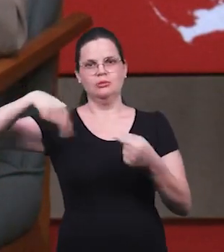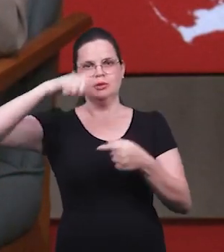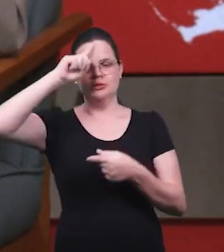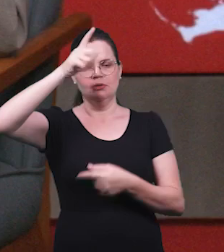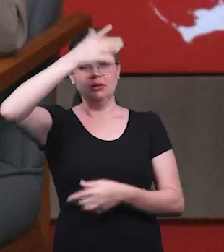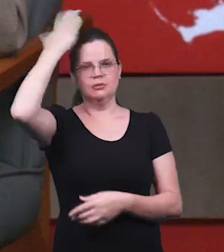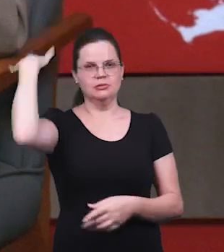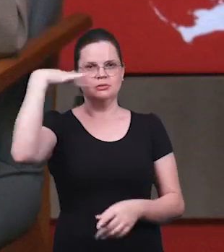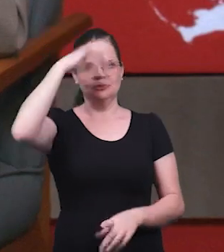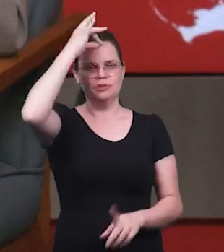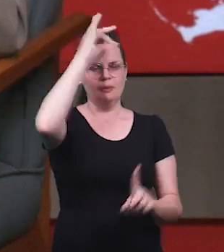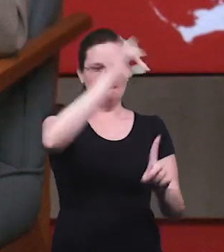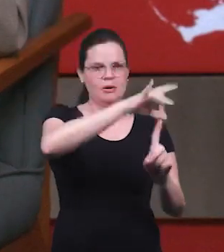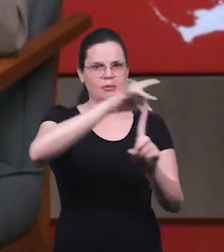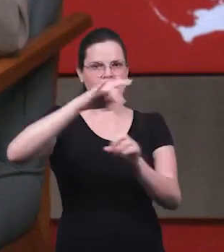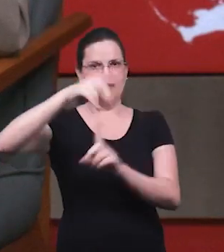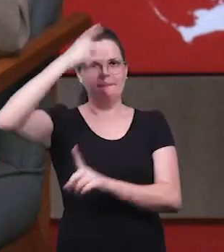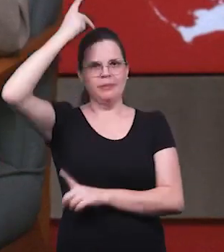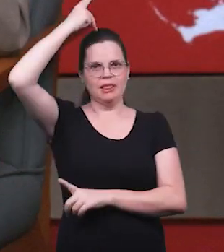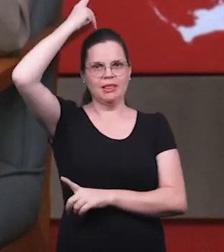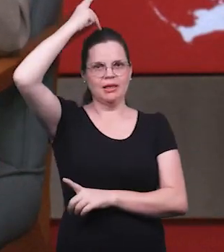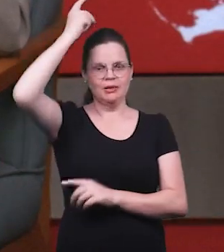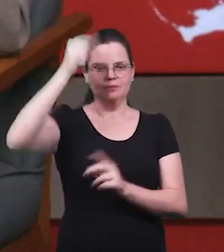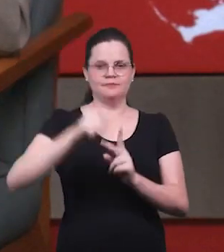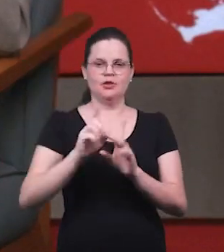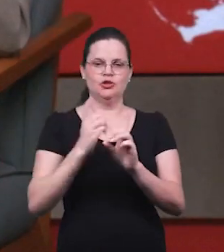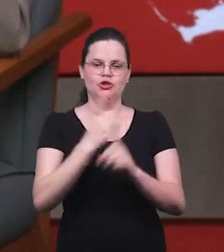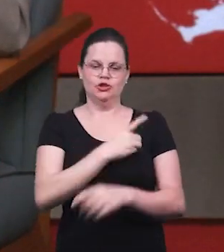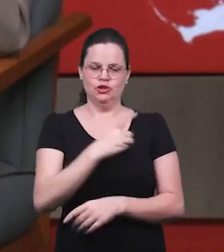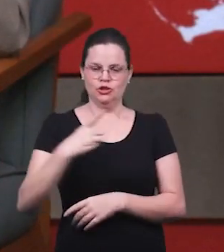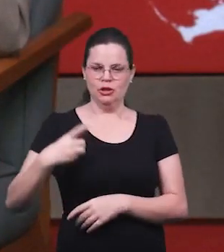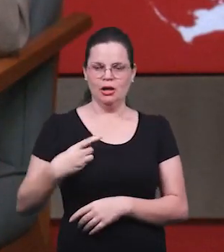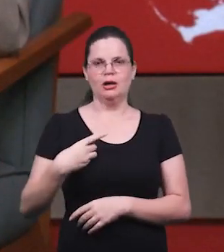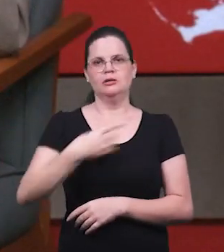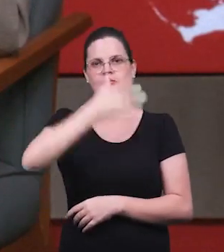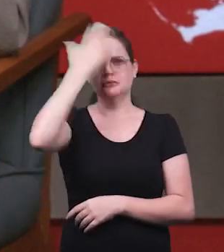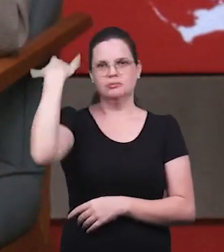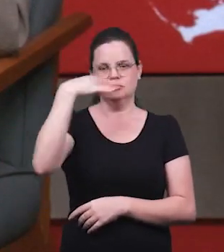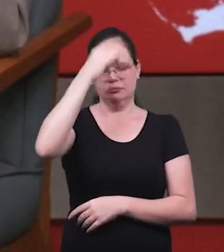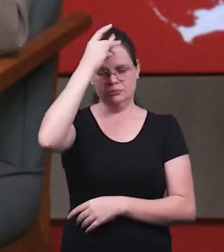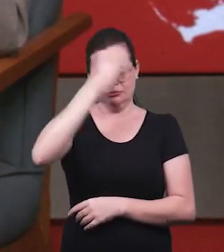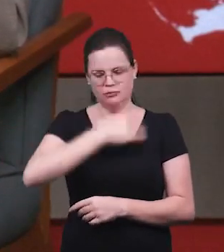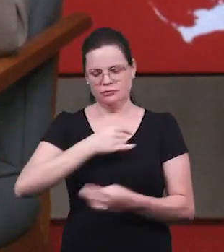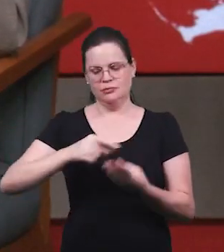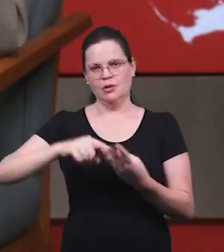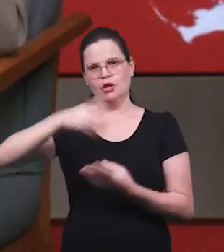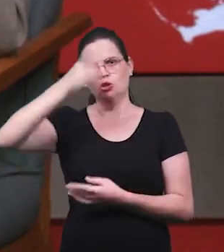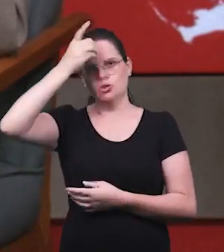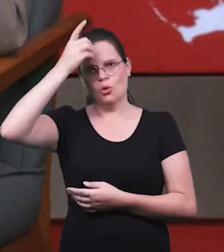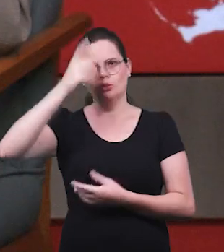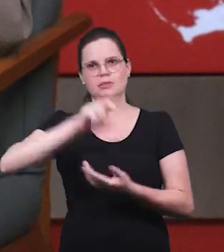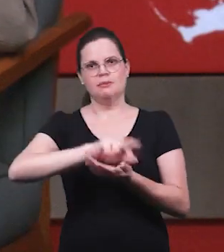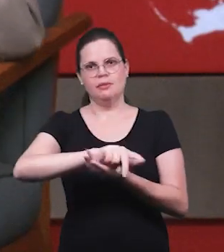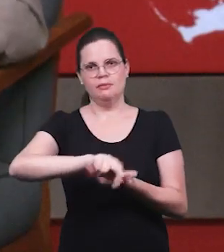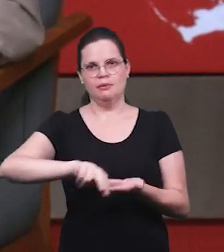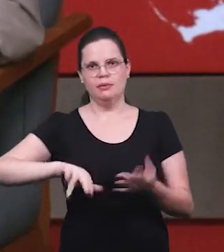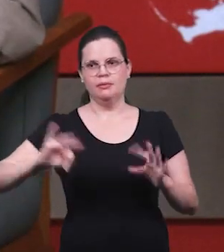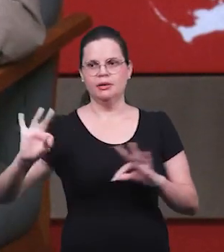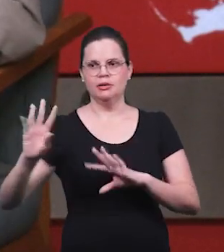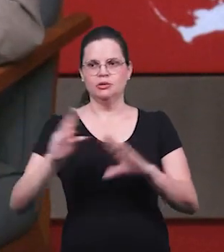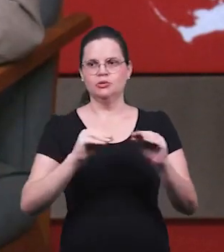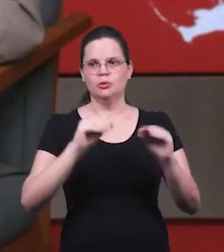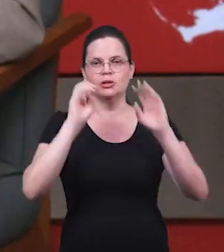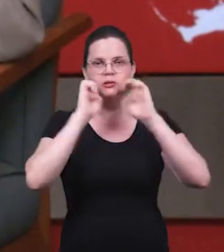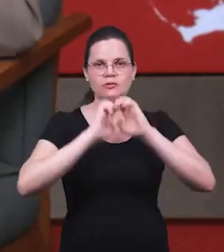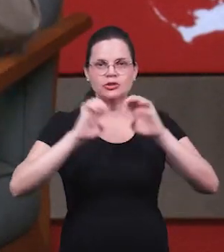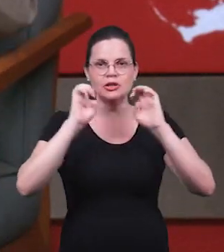Pentecostes, os diáconos, a doutrina de batismo com o Espírito Santo, de dons espirituais, enfim, toda